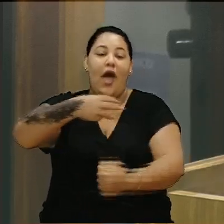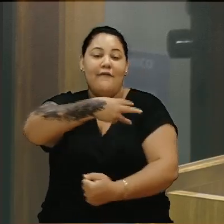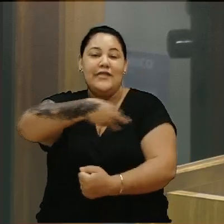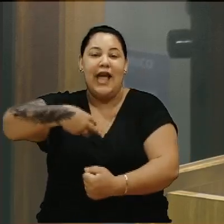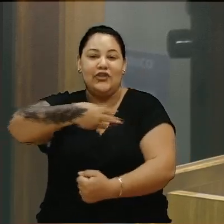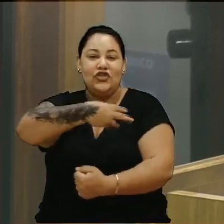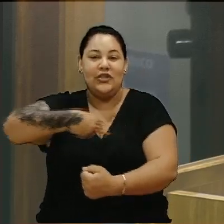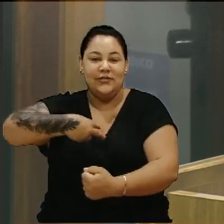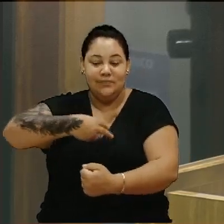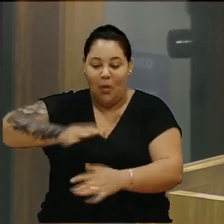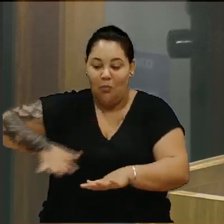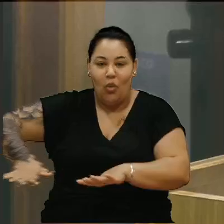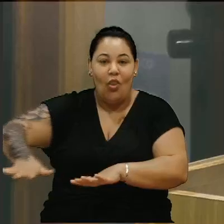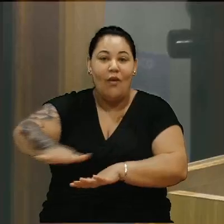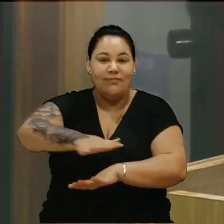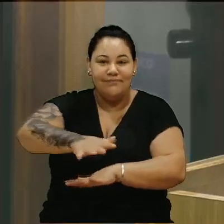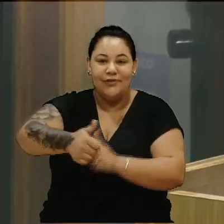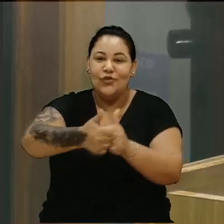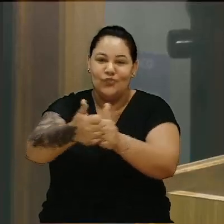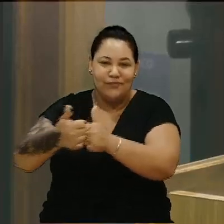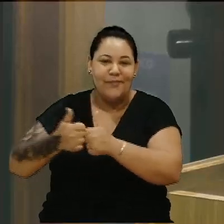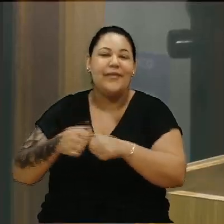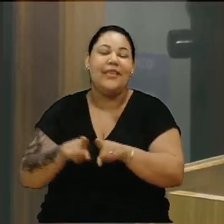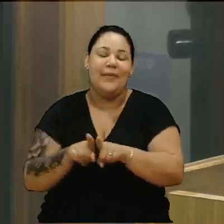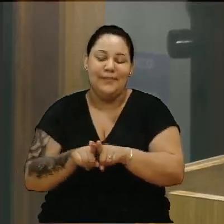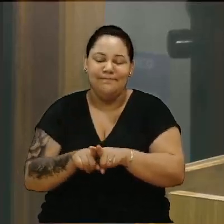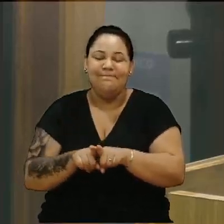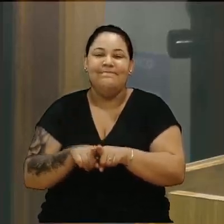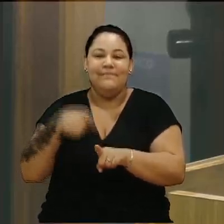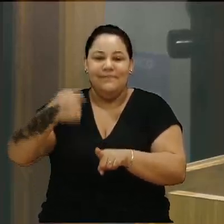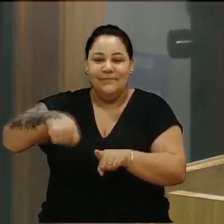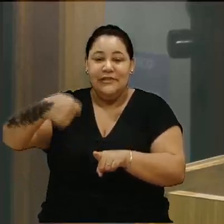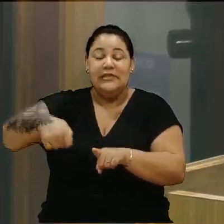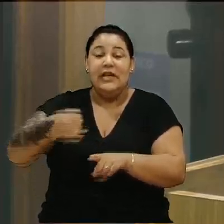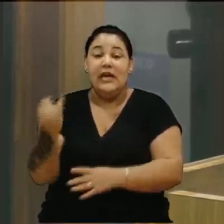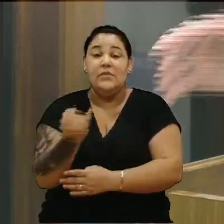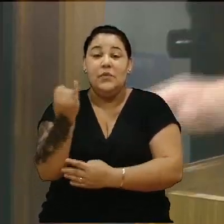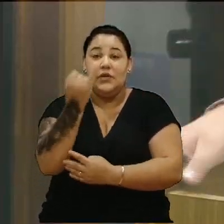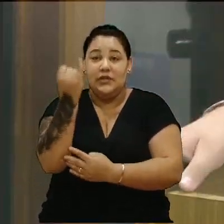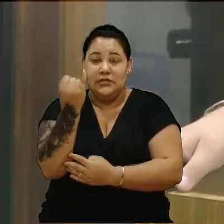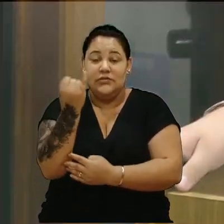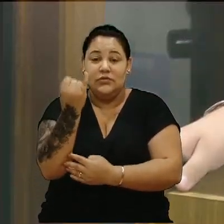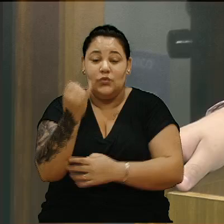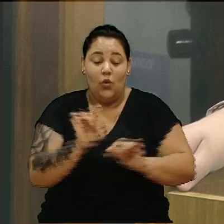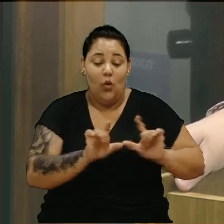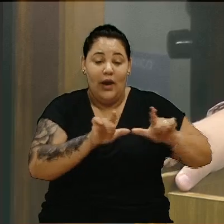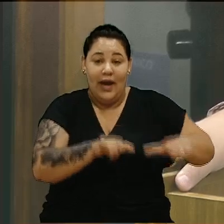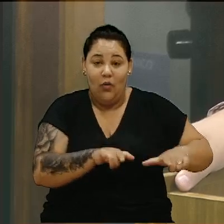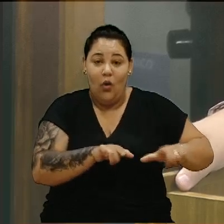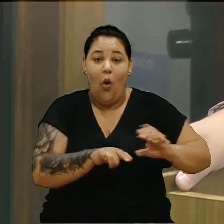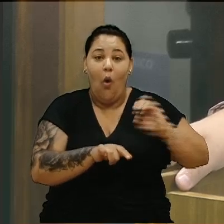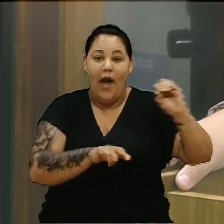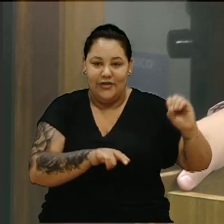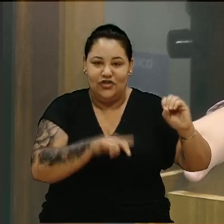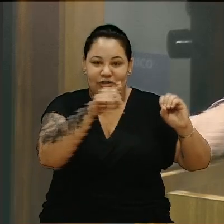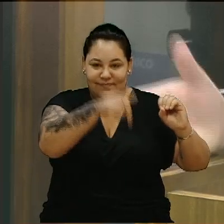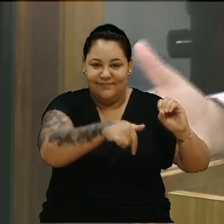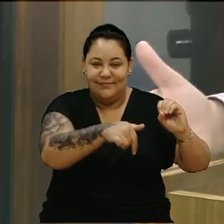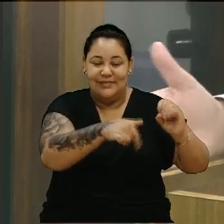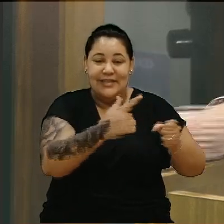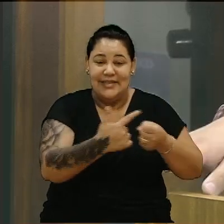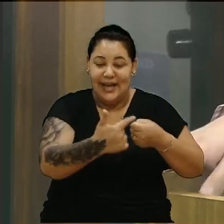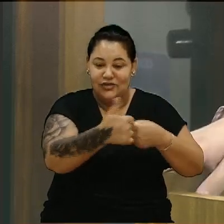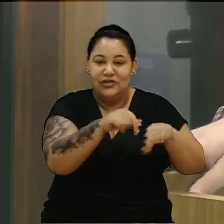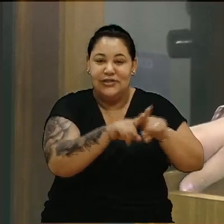tantos outros. E também eu destacaria aqui a importância da zona oeste da nossa cidade, né, onde